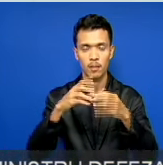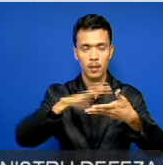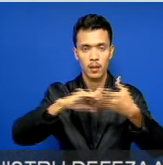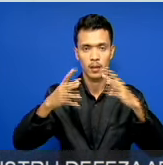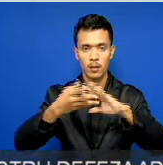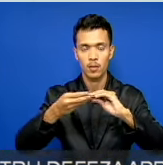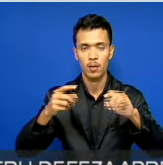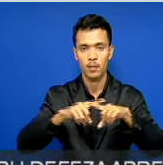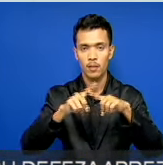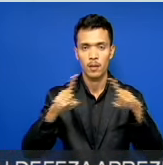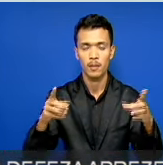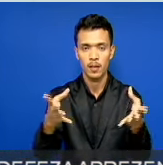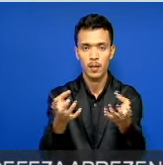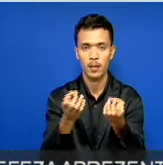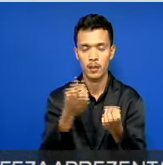tortura